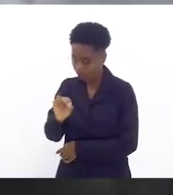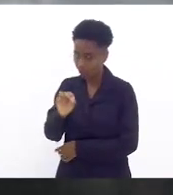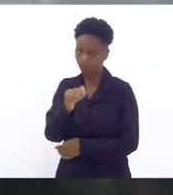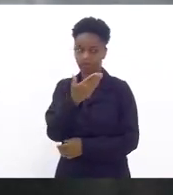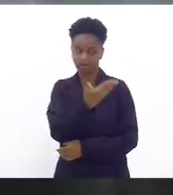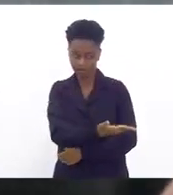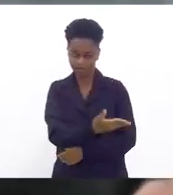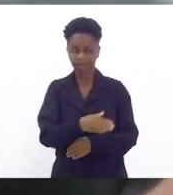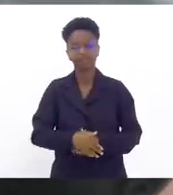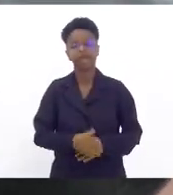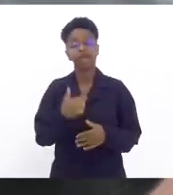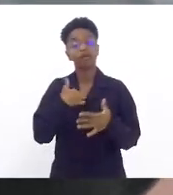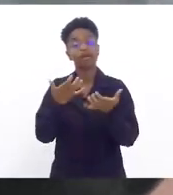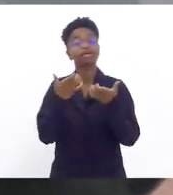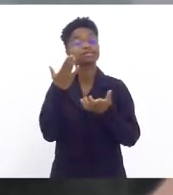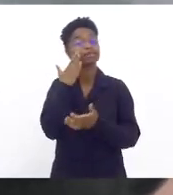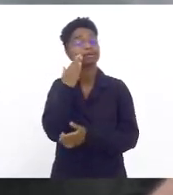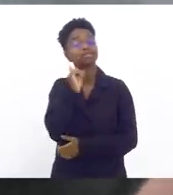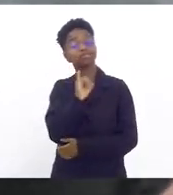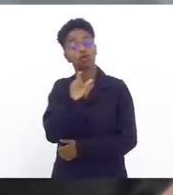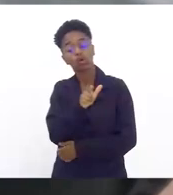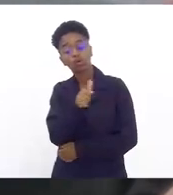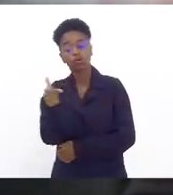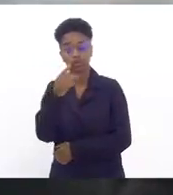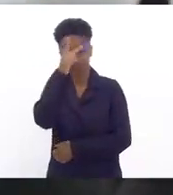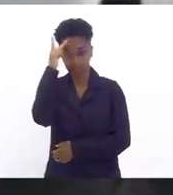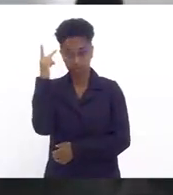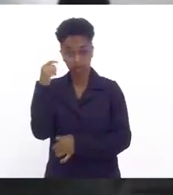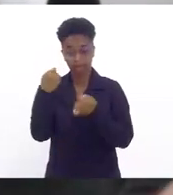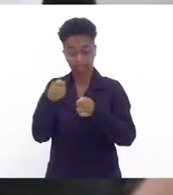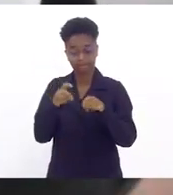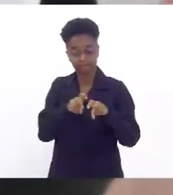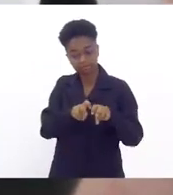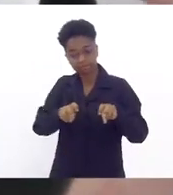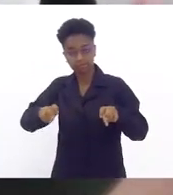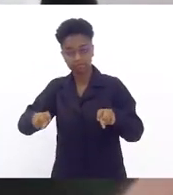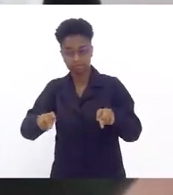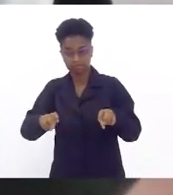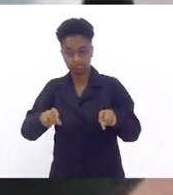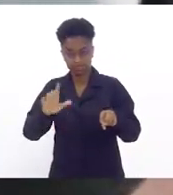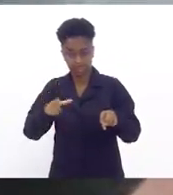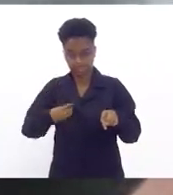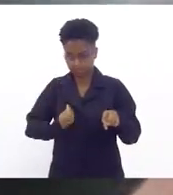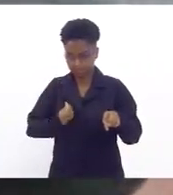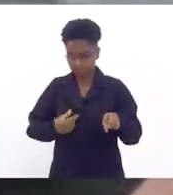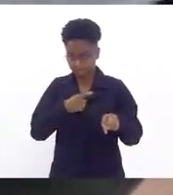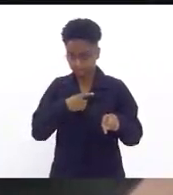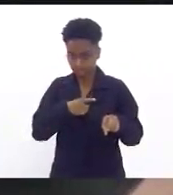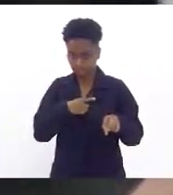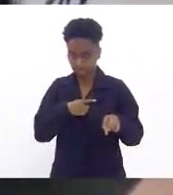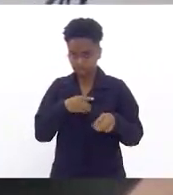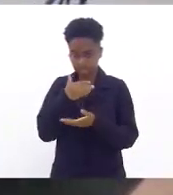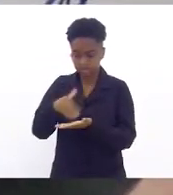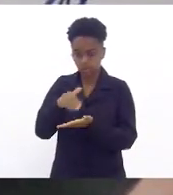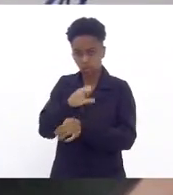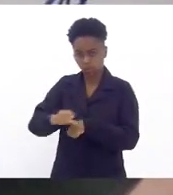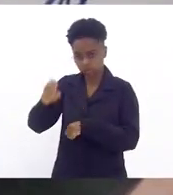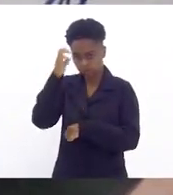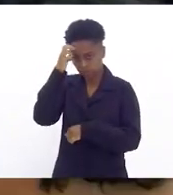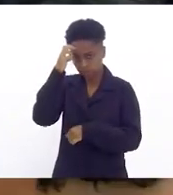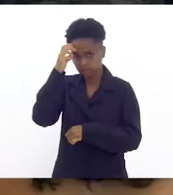se mais algum convidado para compor a mesa tá presente tem Secretaria de Cultura